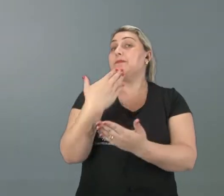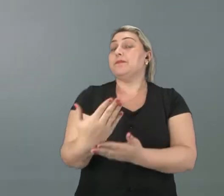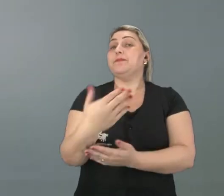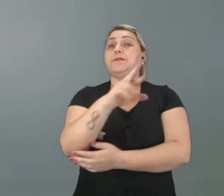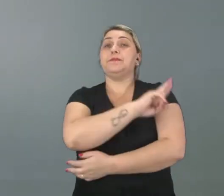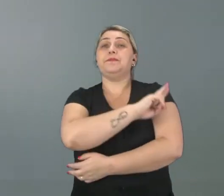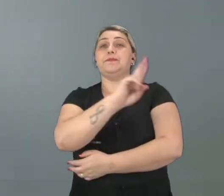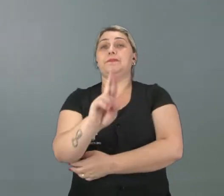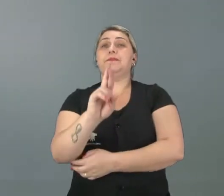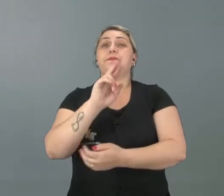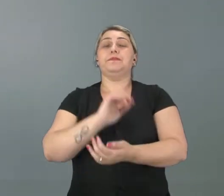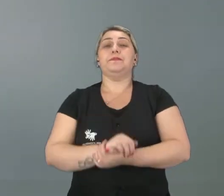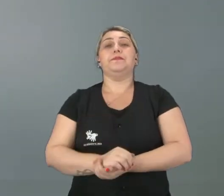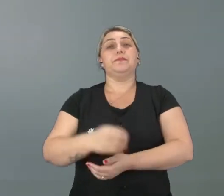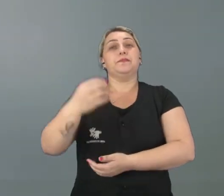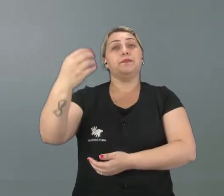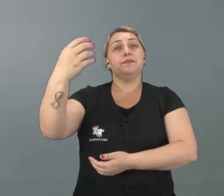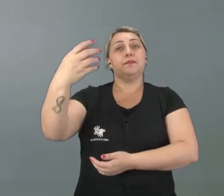eles representarem?